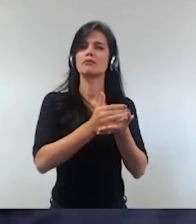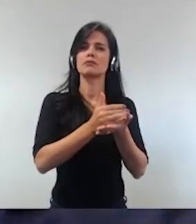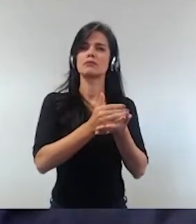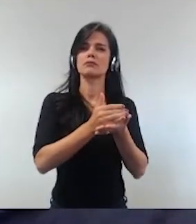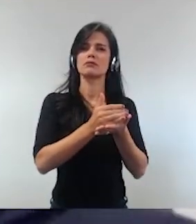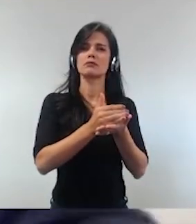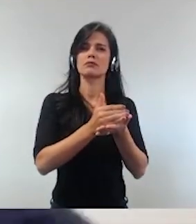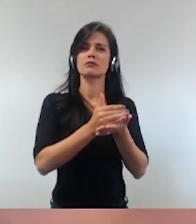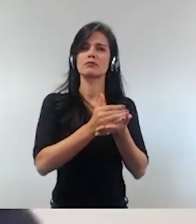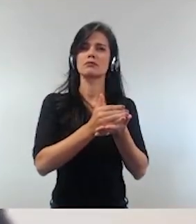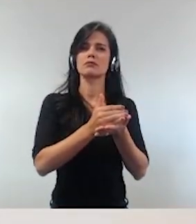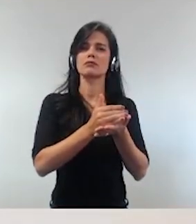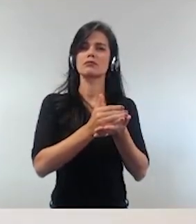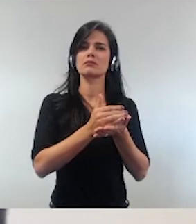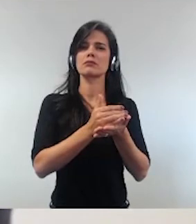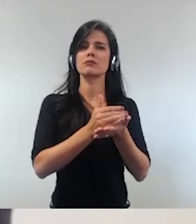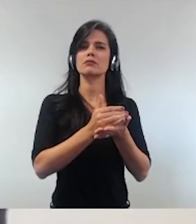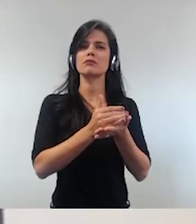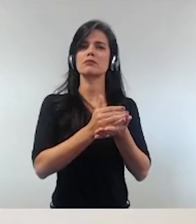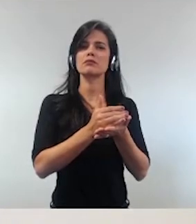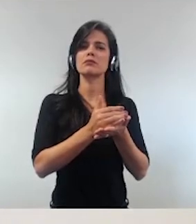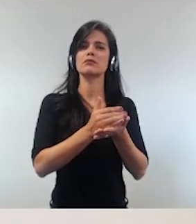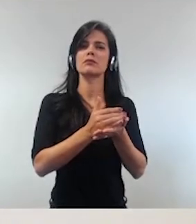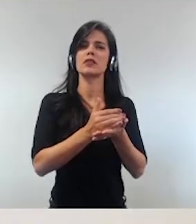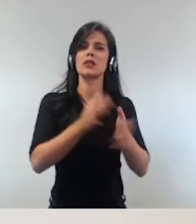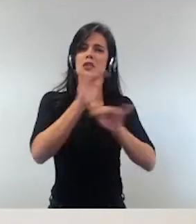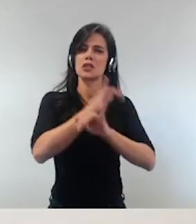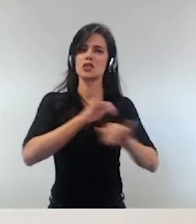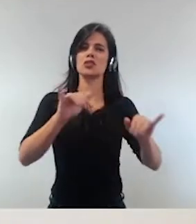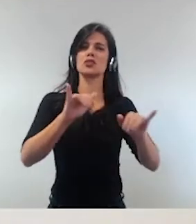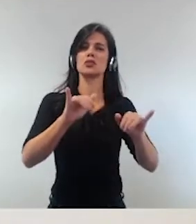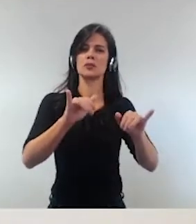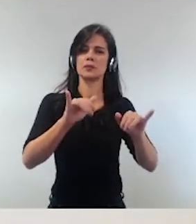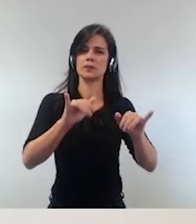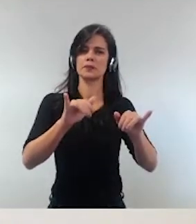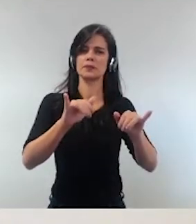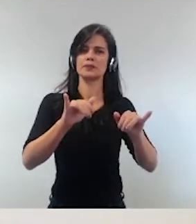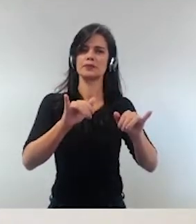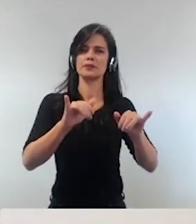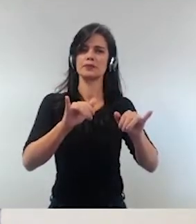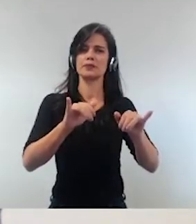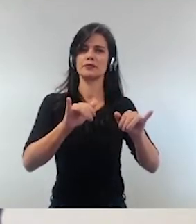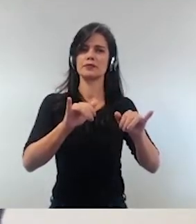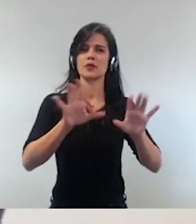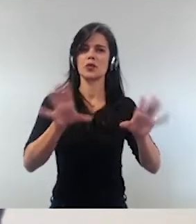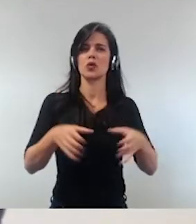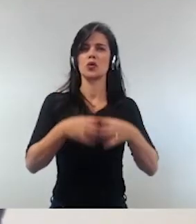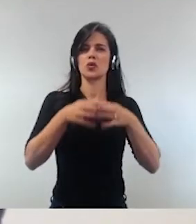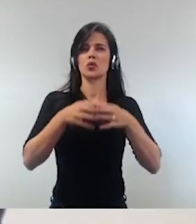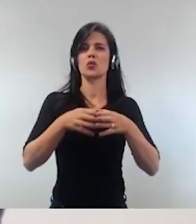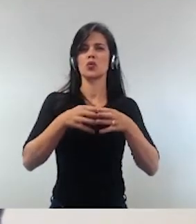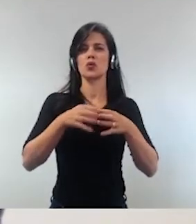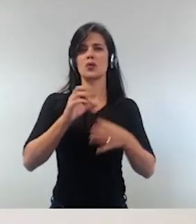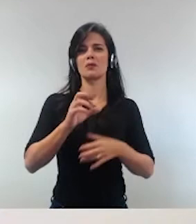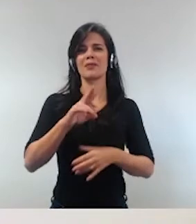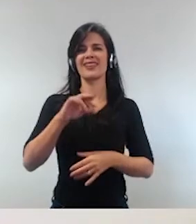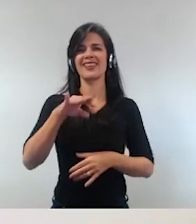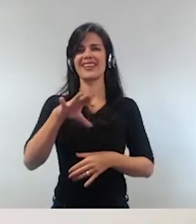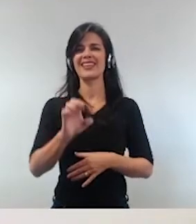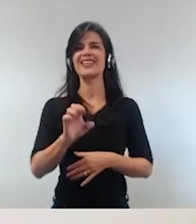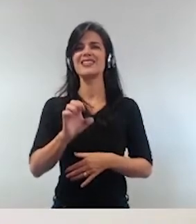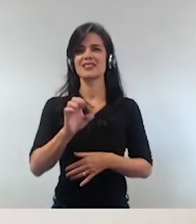da nota técnica que foi editada, foi emitida pelo gabinete de crise da ABEL. E me chamou